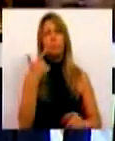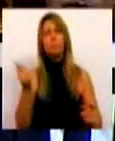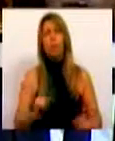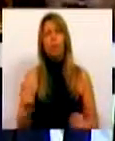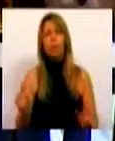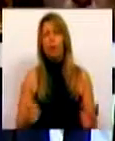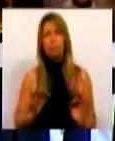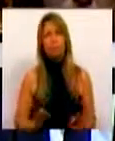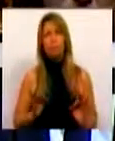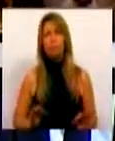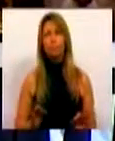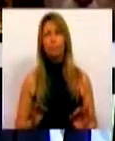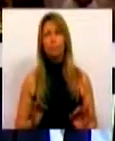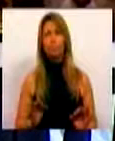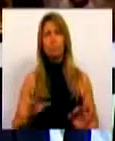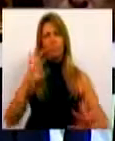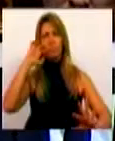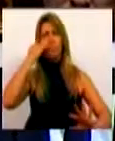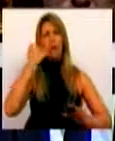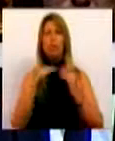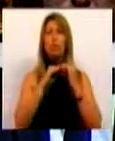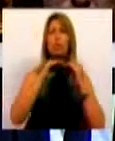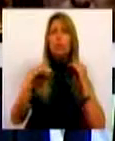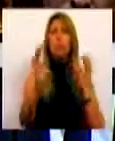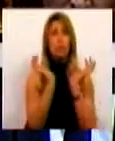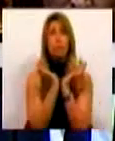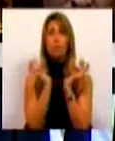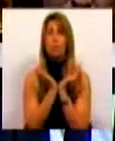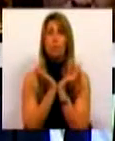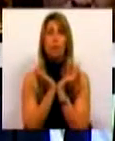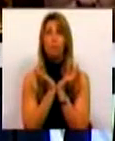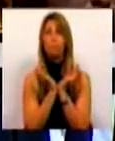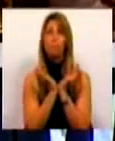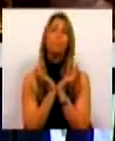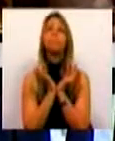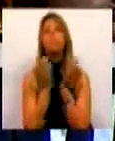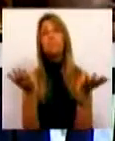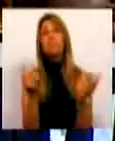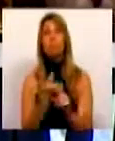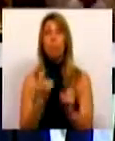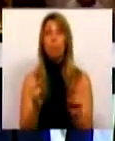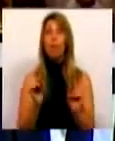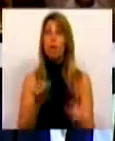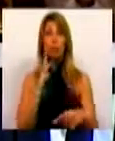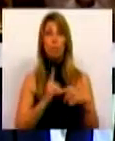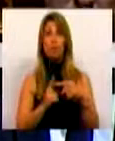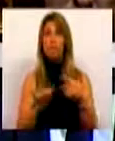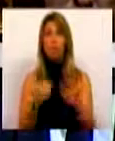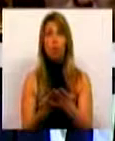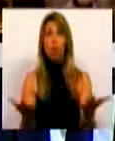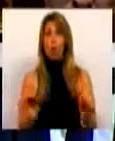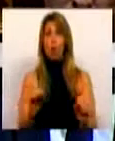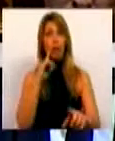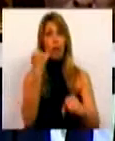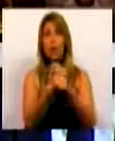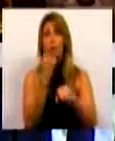modo nenhum colocar em causa a sustentabilidade da Segurança Social, já que isso não beneficiaria nenhum